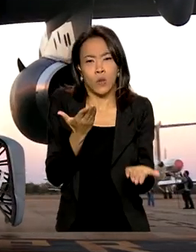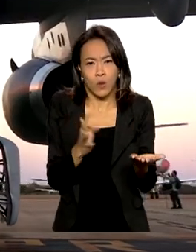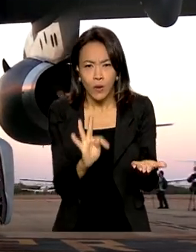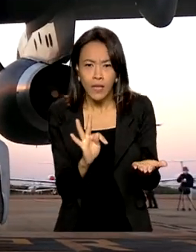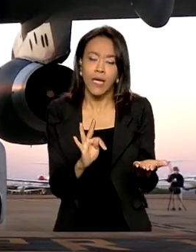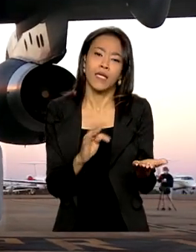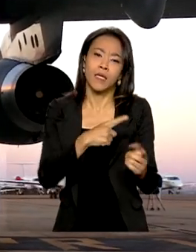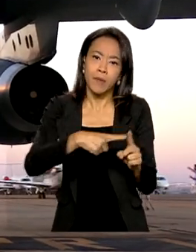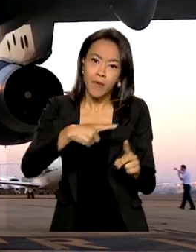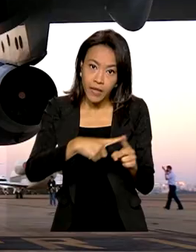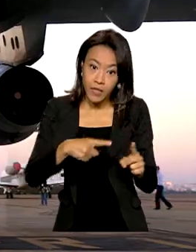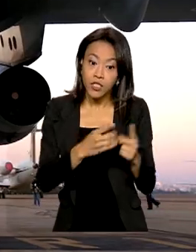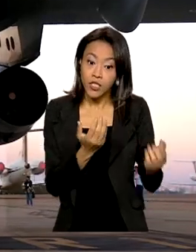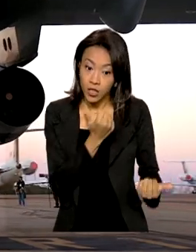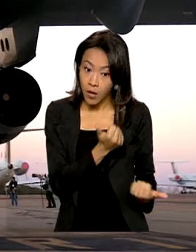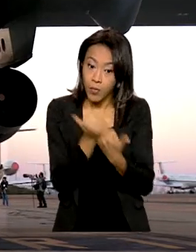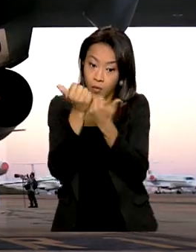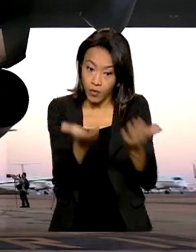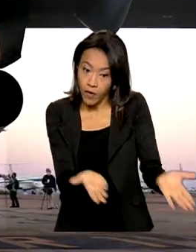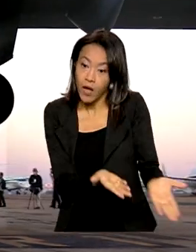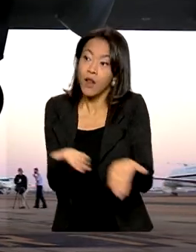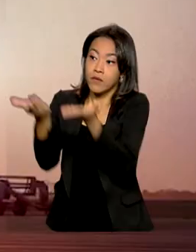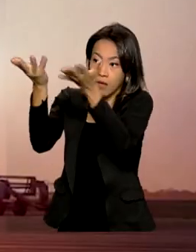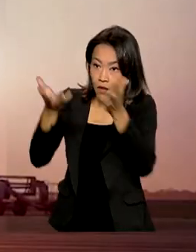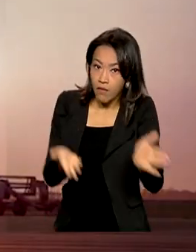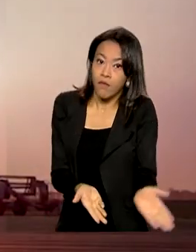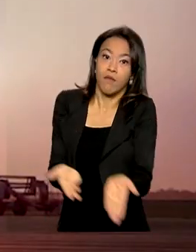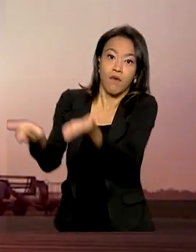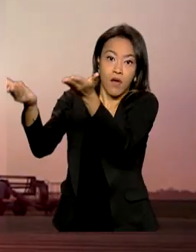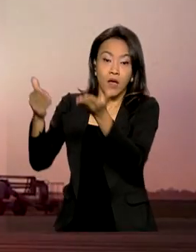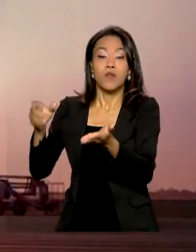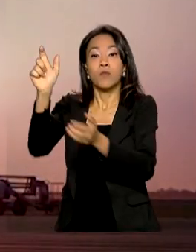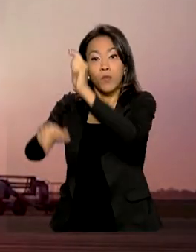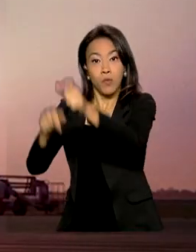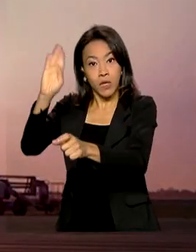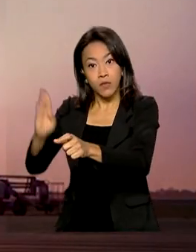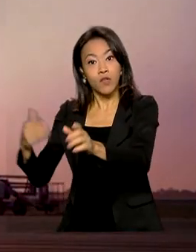e ajuda humanitária serão enviados aos brasileiros que fugiram da Ucrânia.